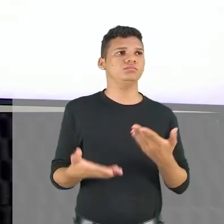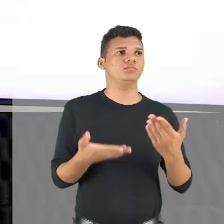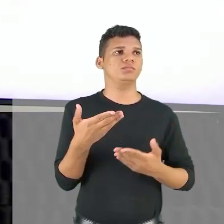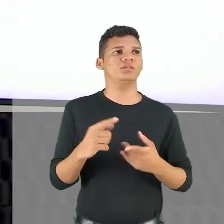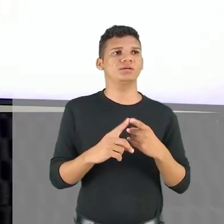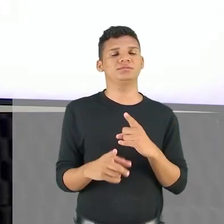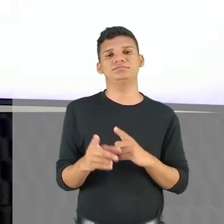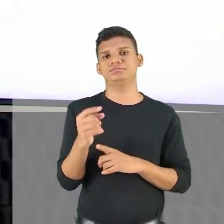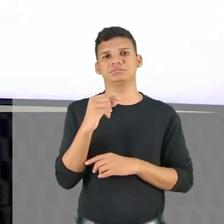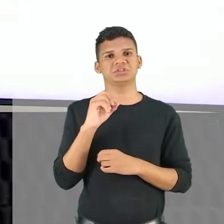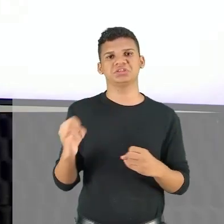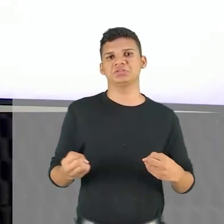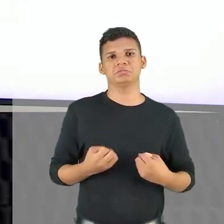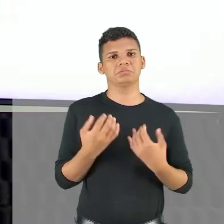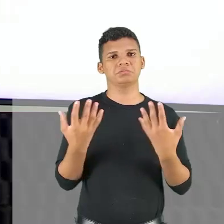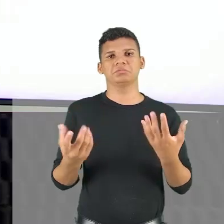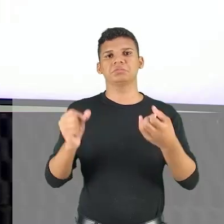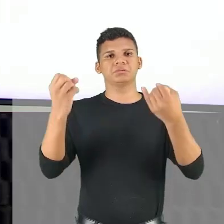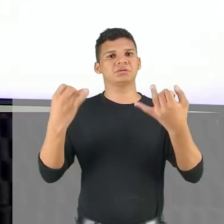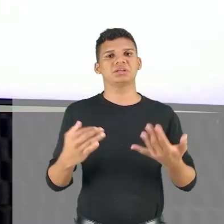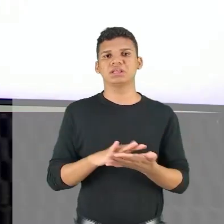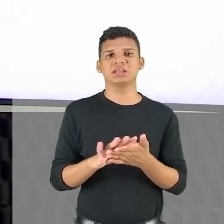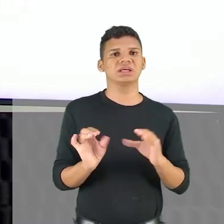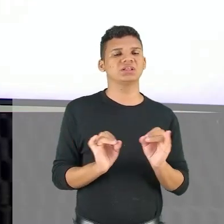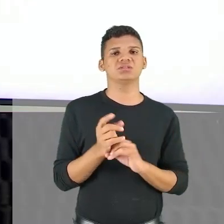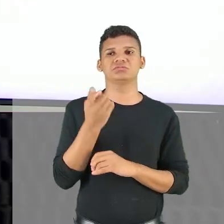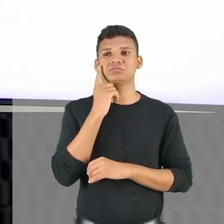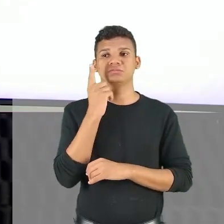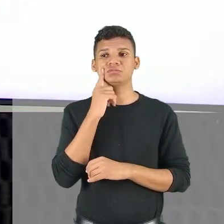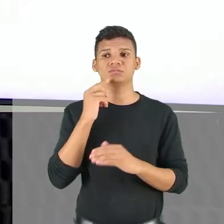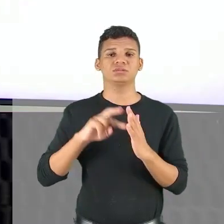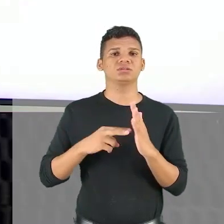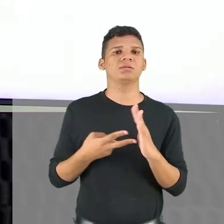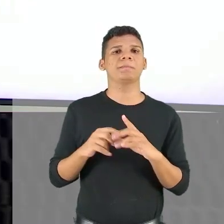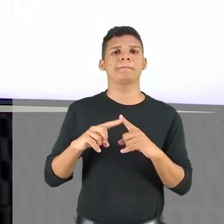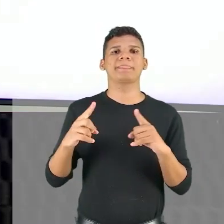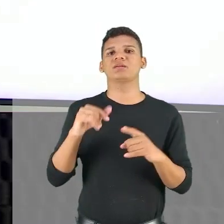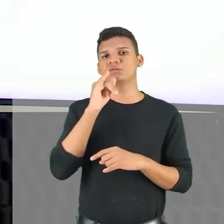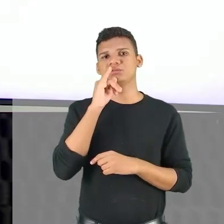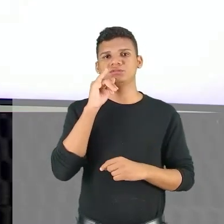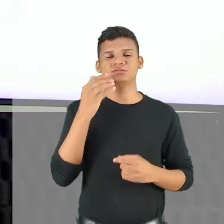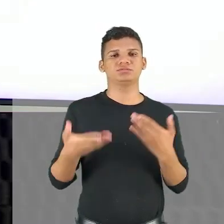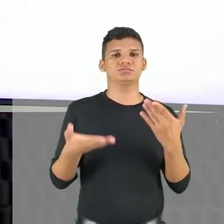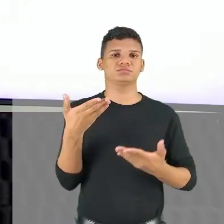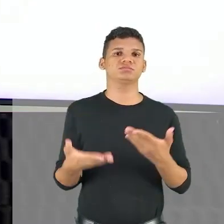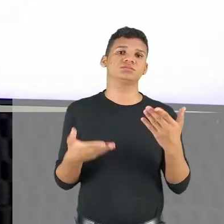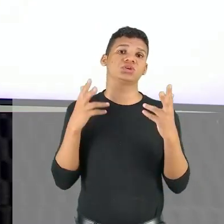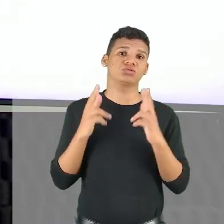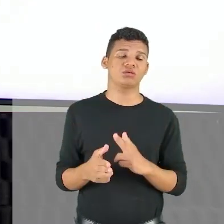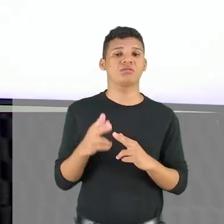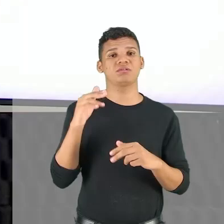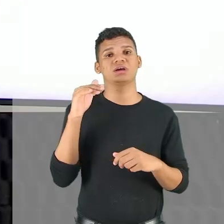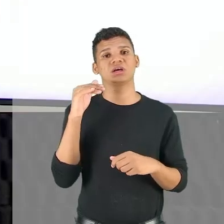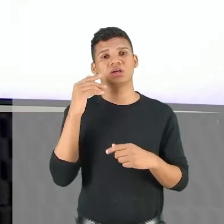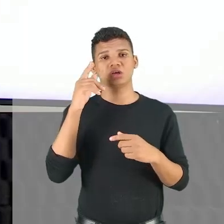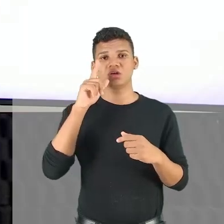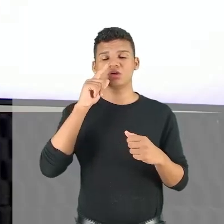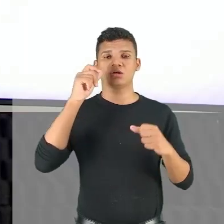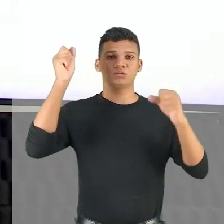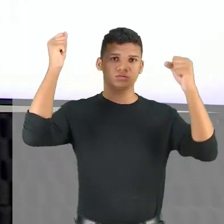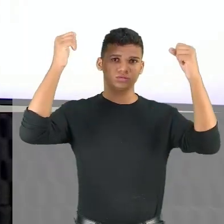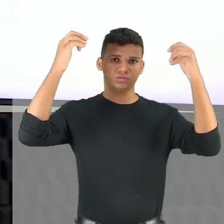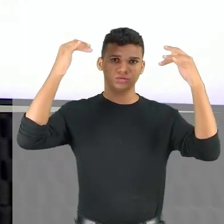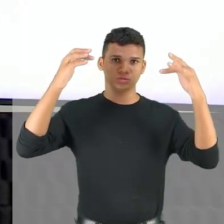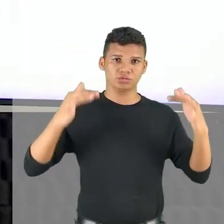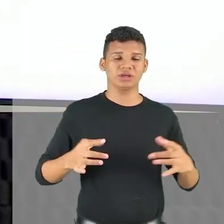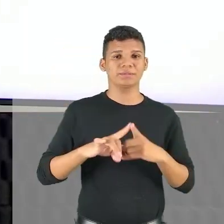de contrariedade, de oposição à primeira ideia, né? Está comparando as lágrimas com a chuva e nenhuma